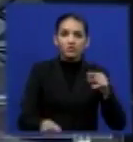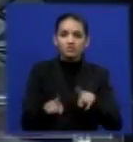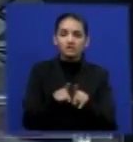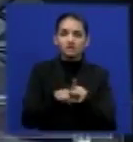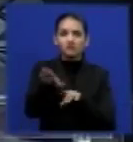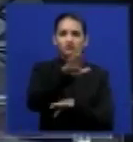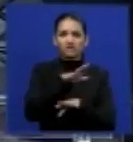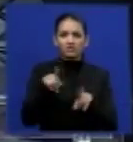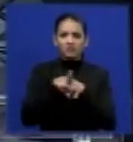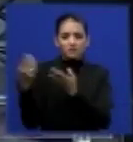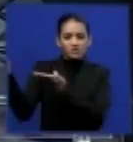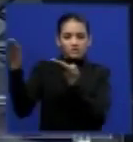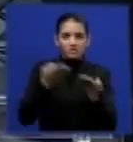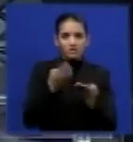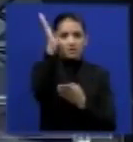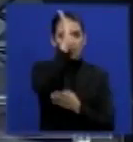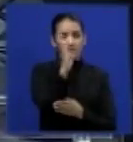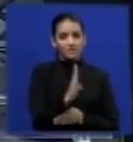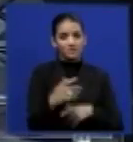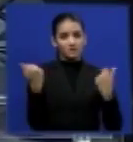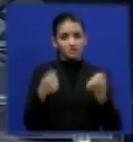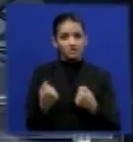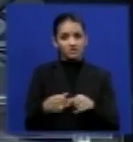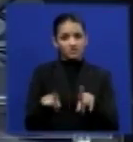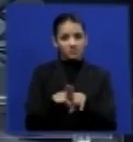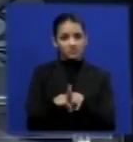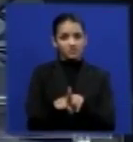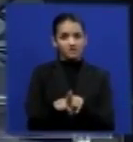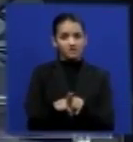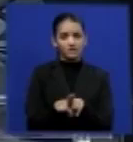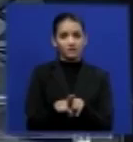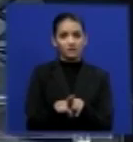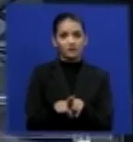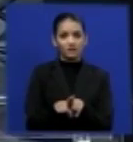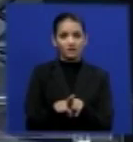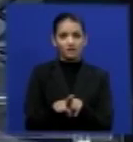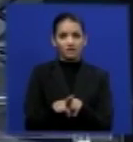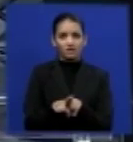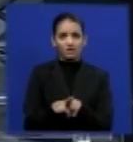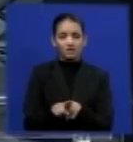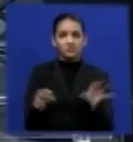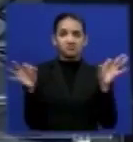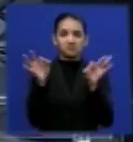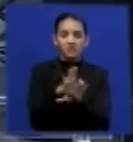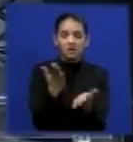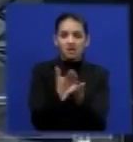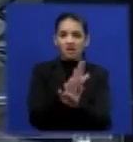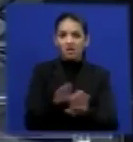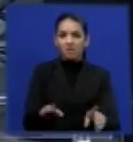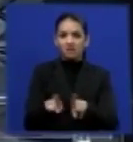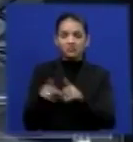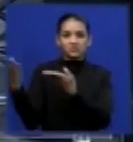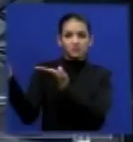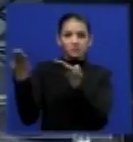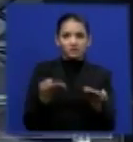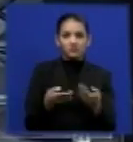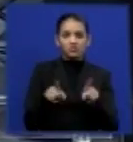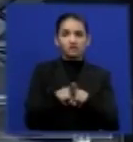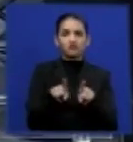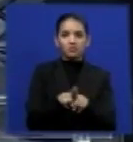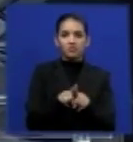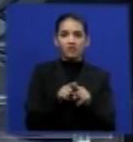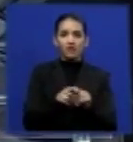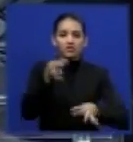reformados o Brasil deveria não só por fim as importações de pneus usados autorizadas por